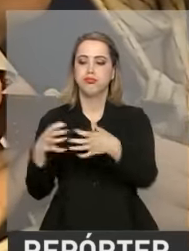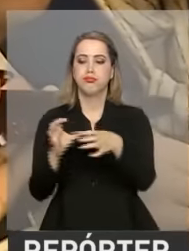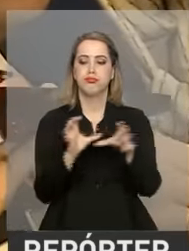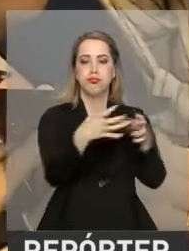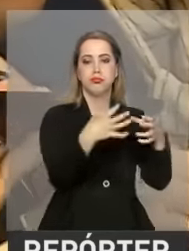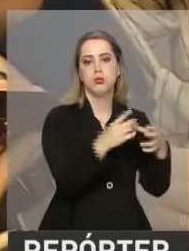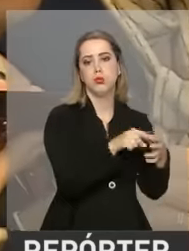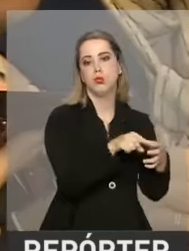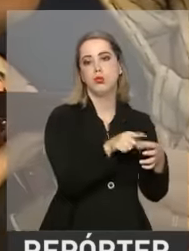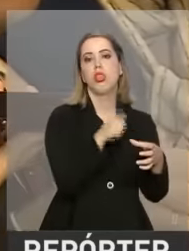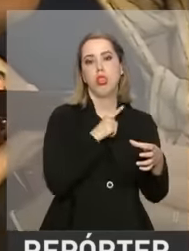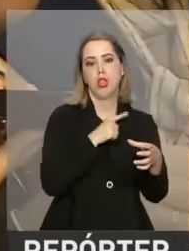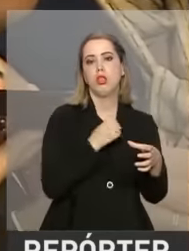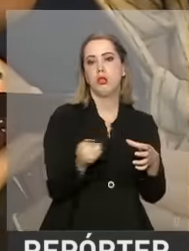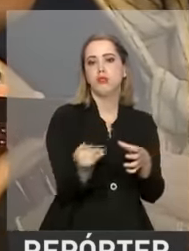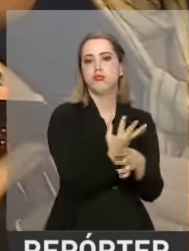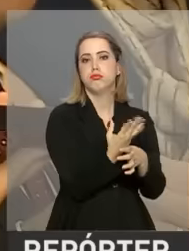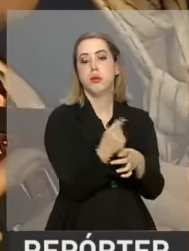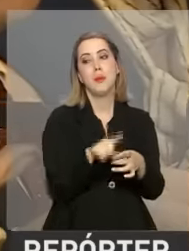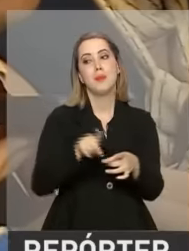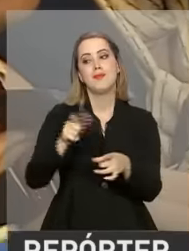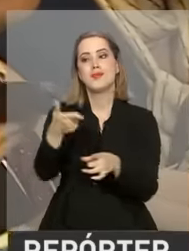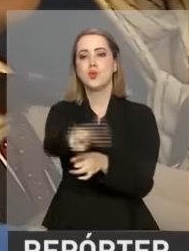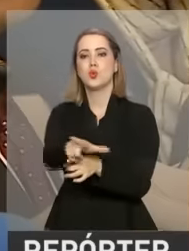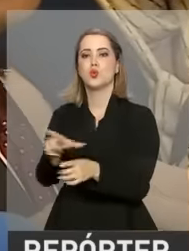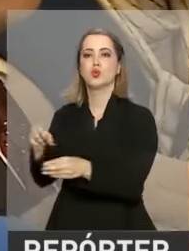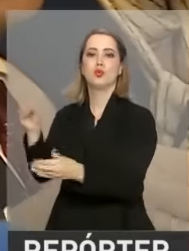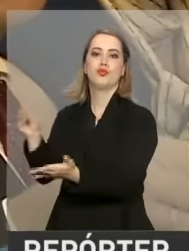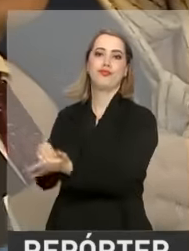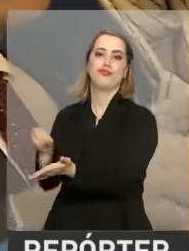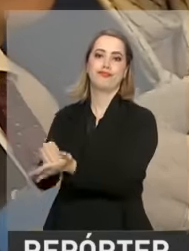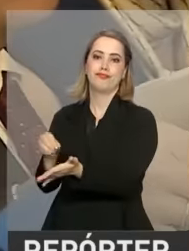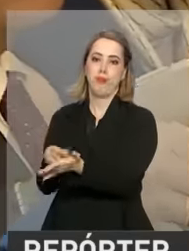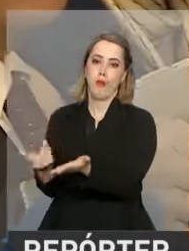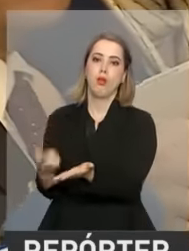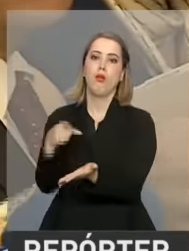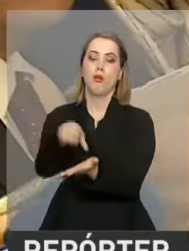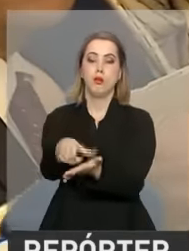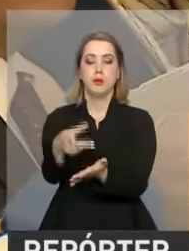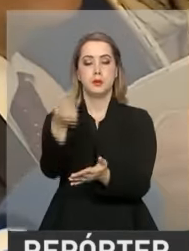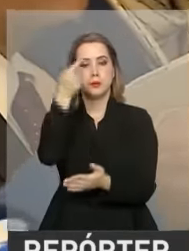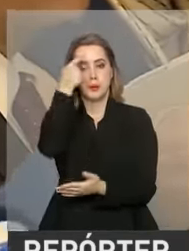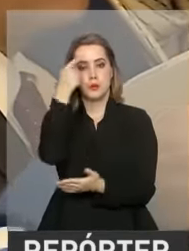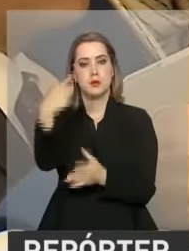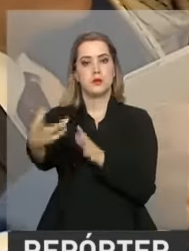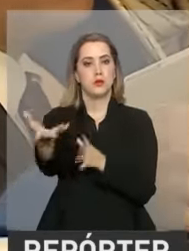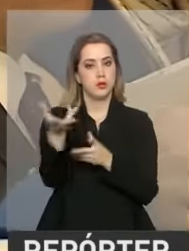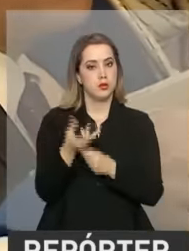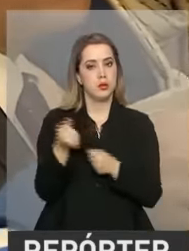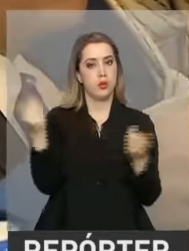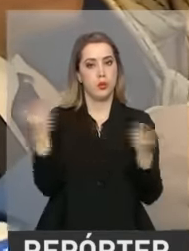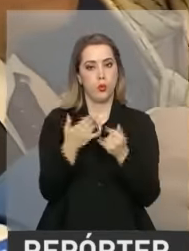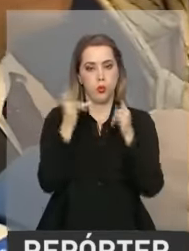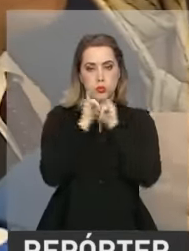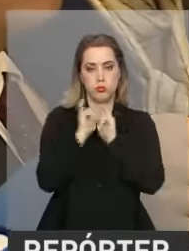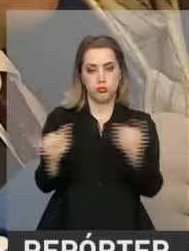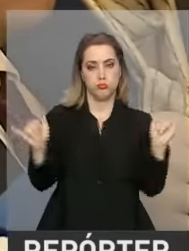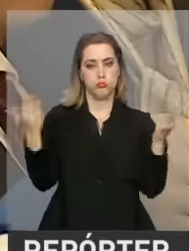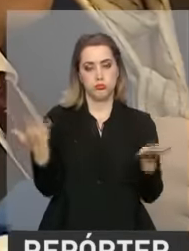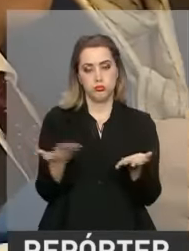o que há é falta. E essa ideia foi acolhida, tanto que vai fazer parte da declaração de hoje. E